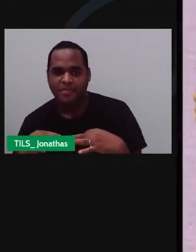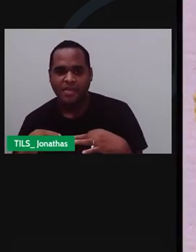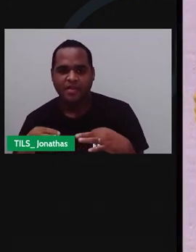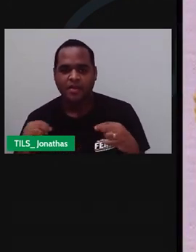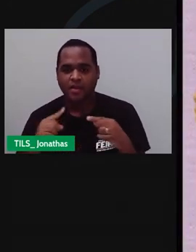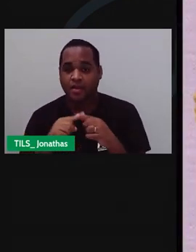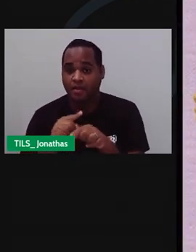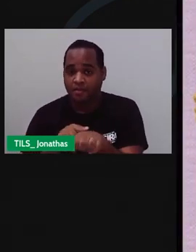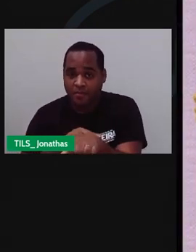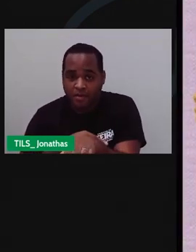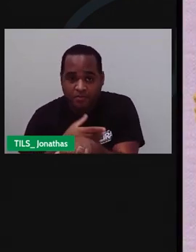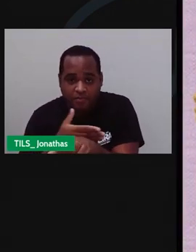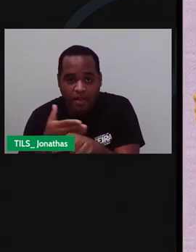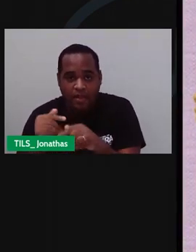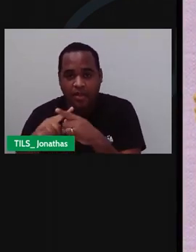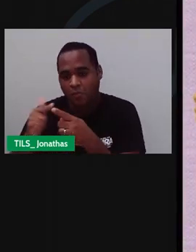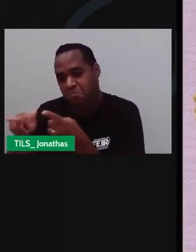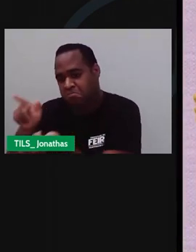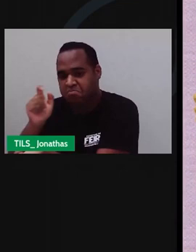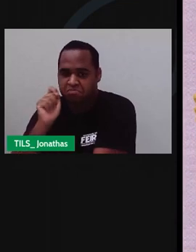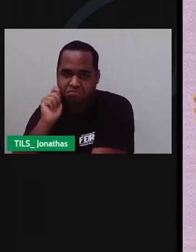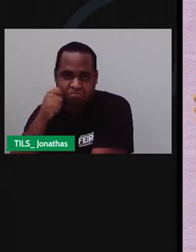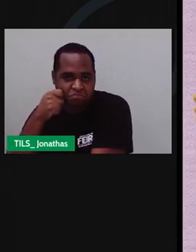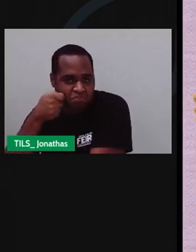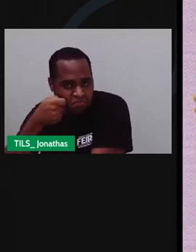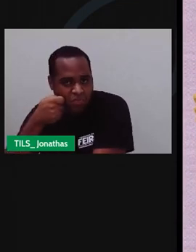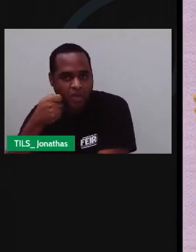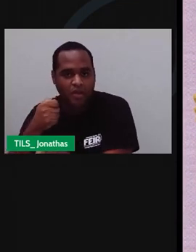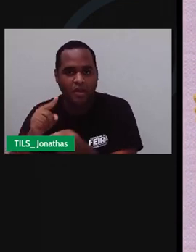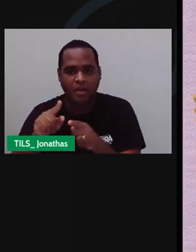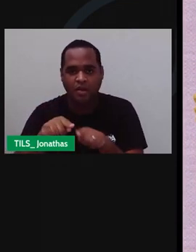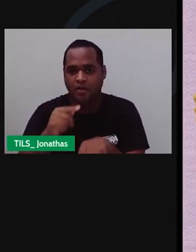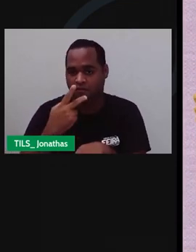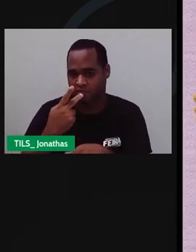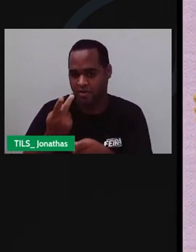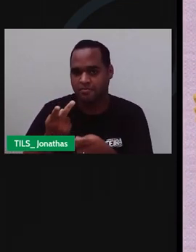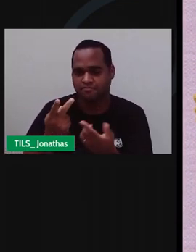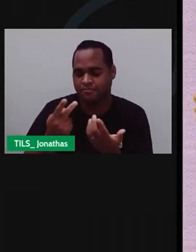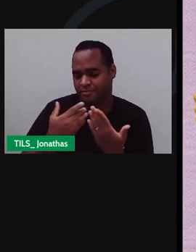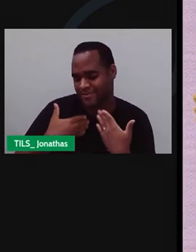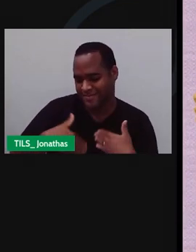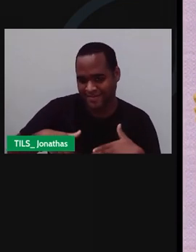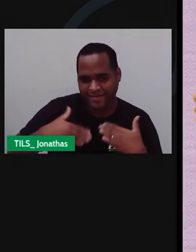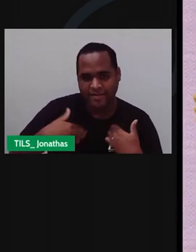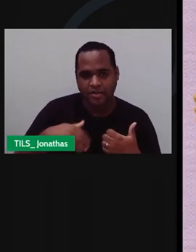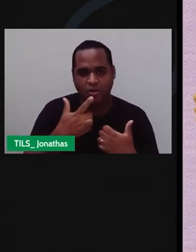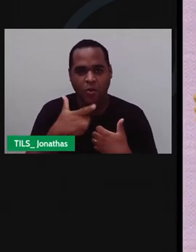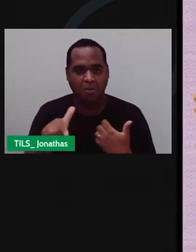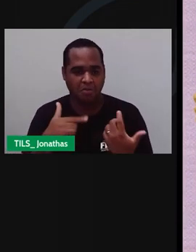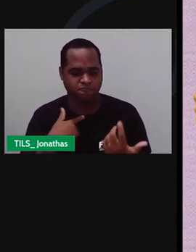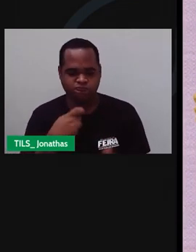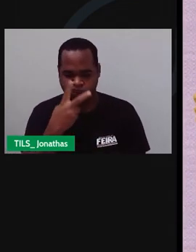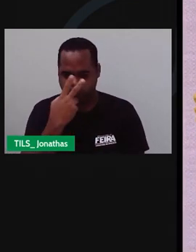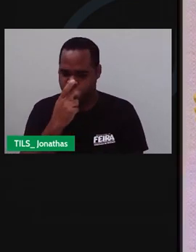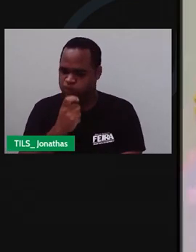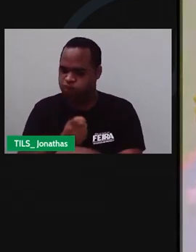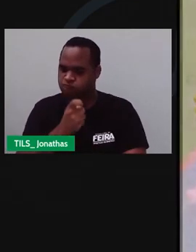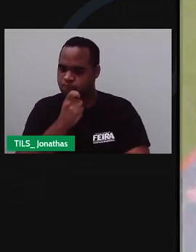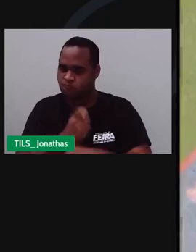pele clara De pele escura Um fala branda Outro dura